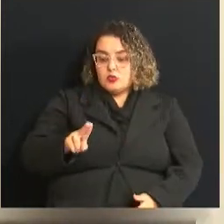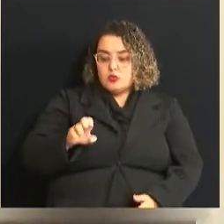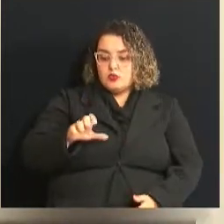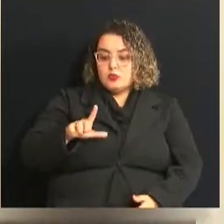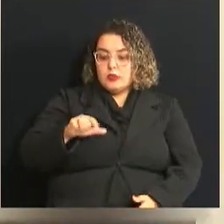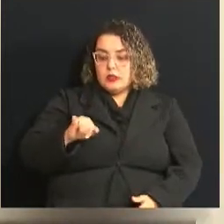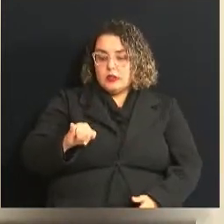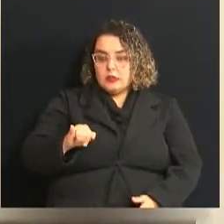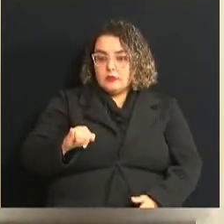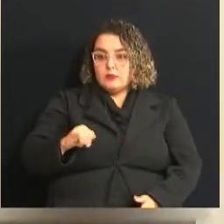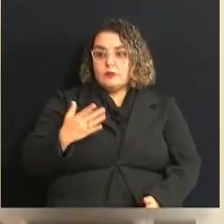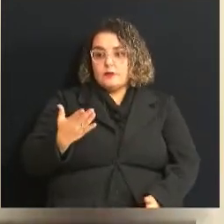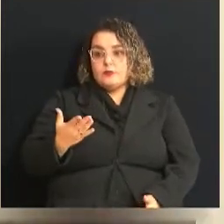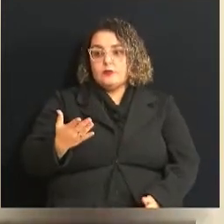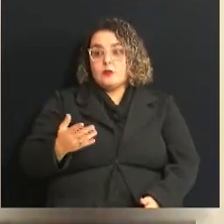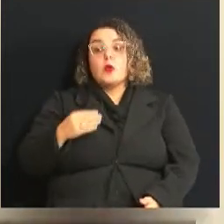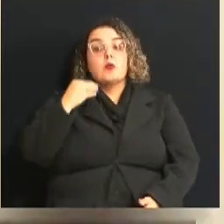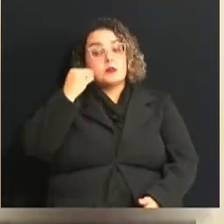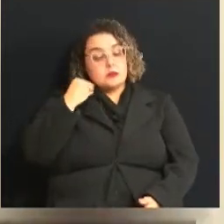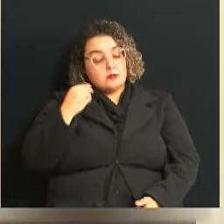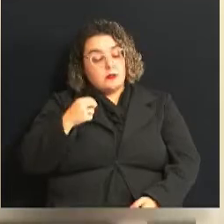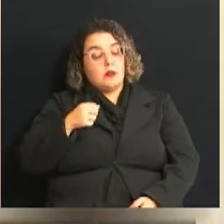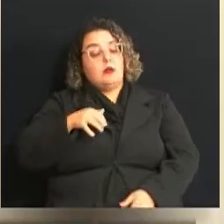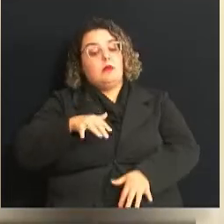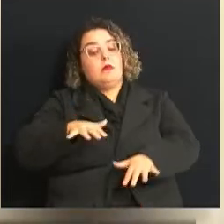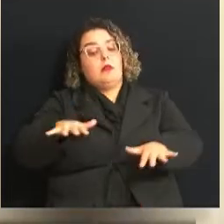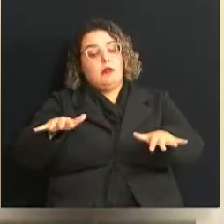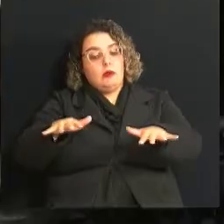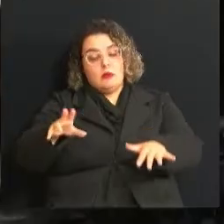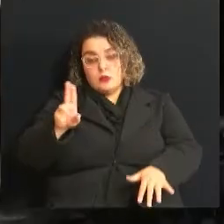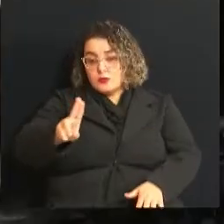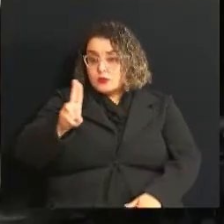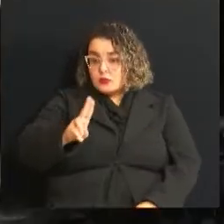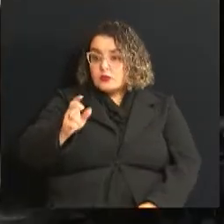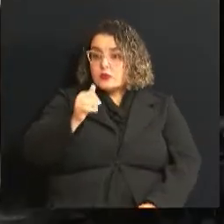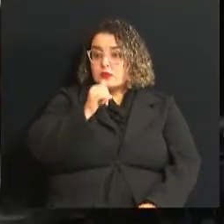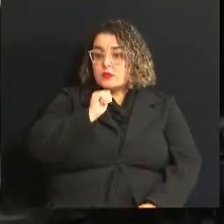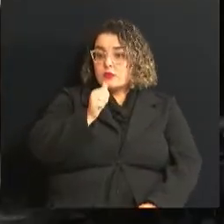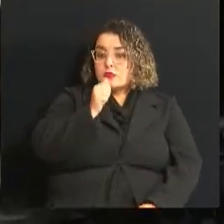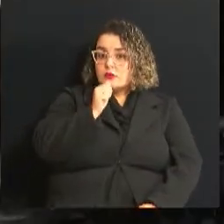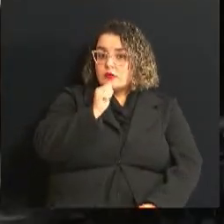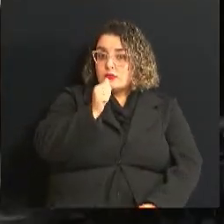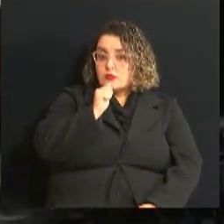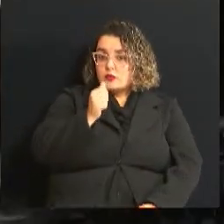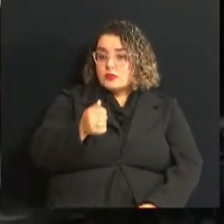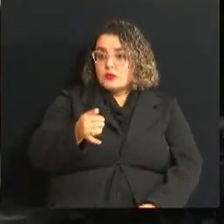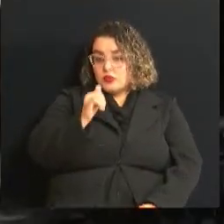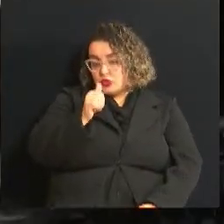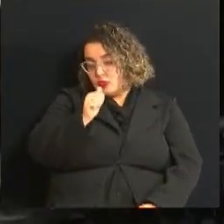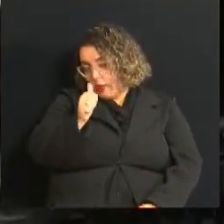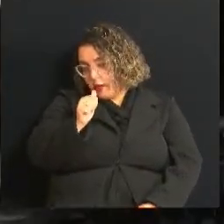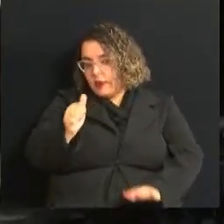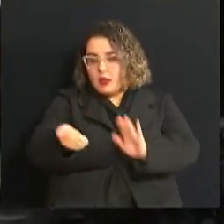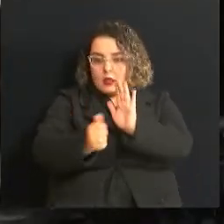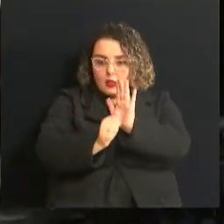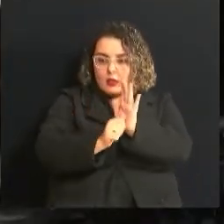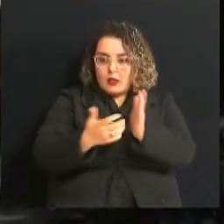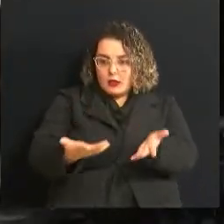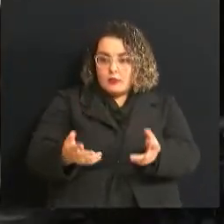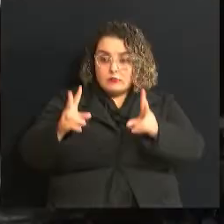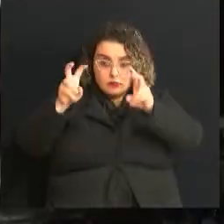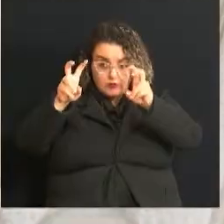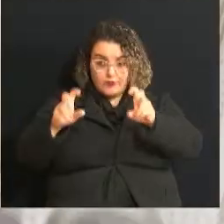Torres, com larga experiência no atendimento aos usuários de drogas. A especialista enfatizou as questões que envolvem